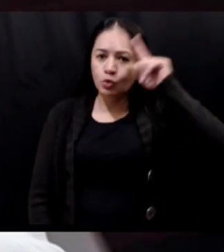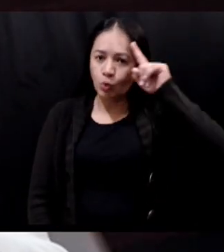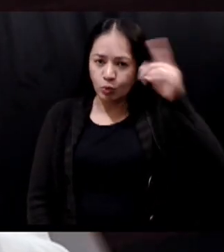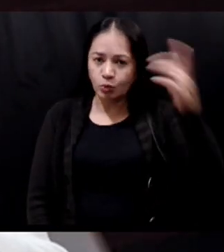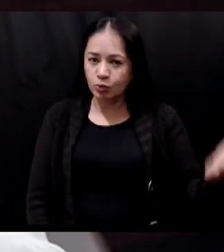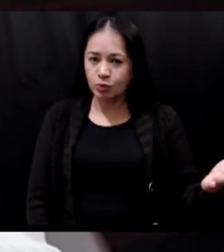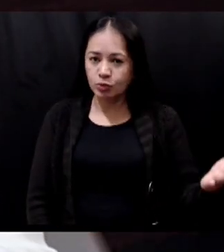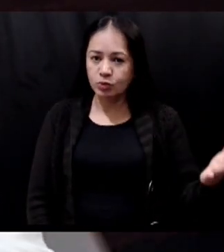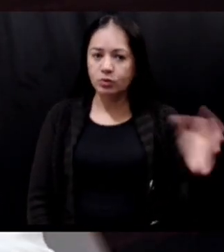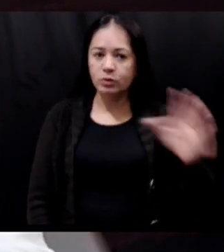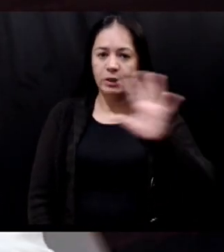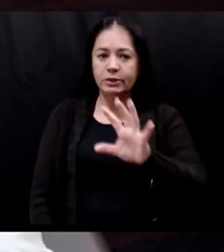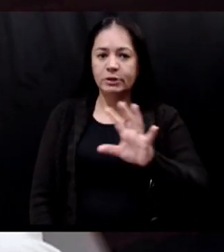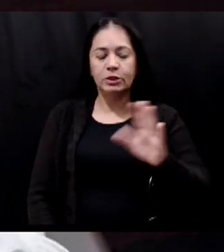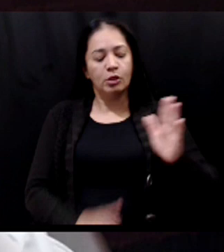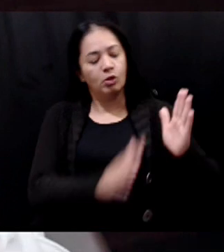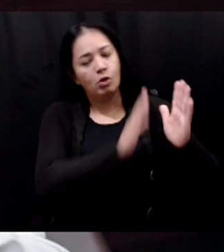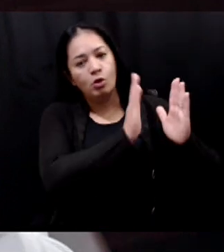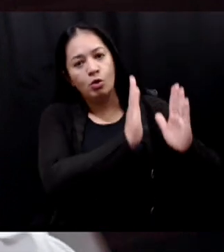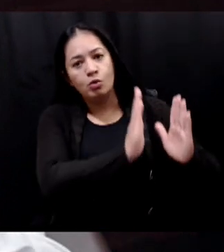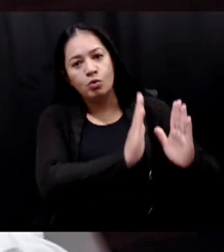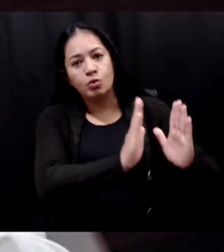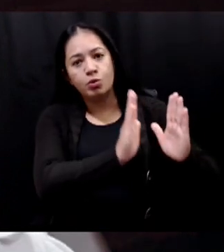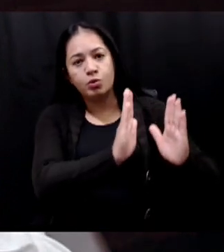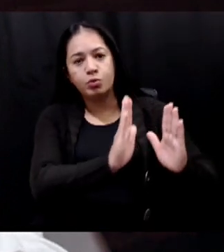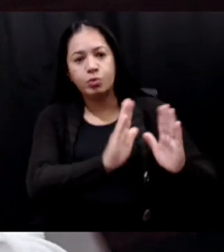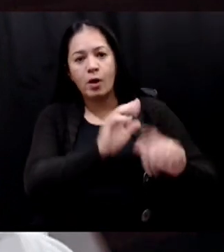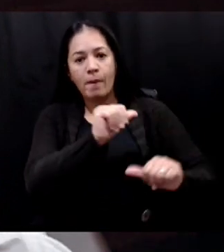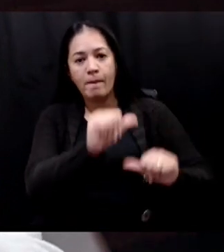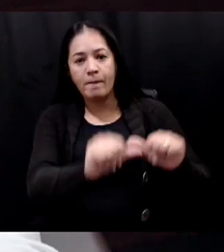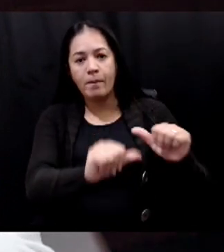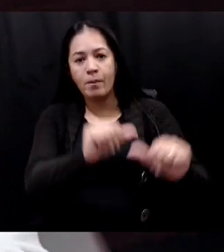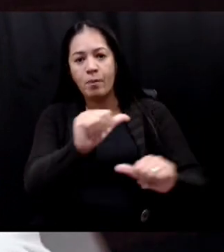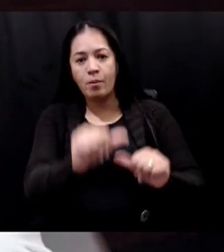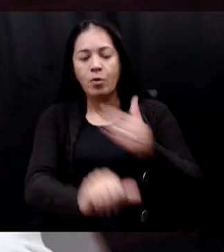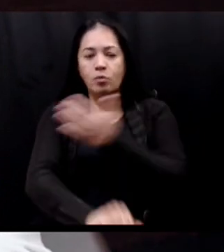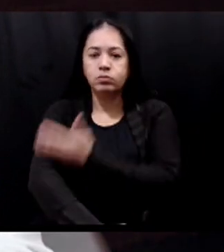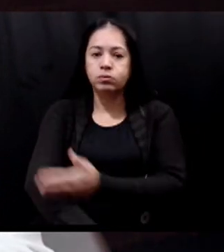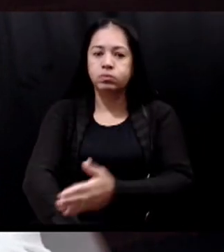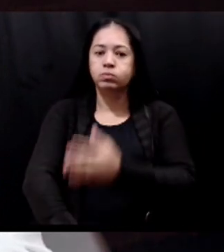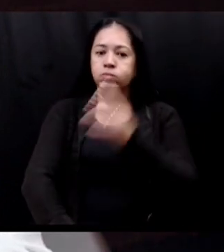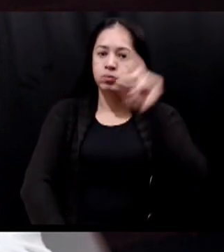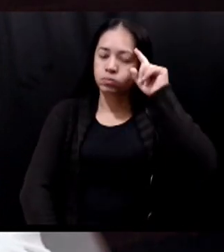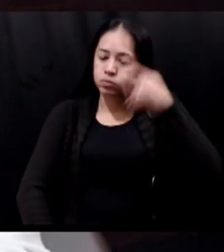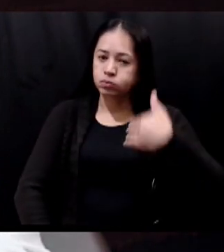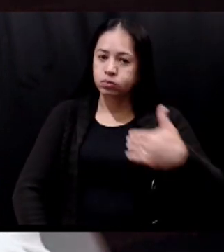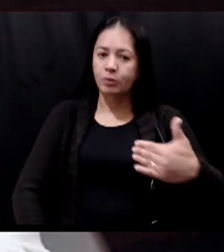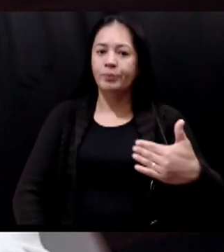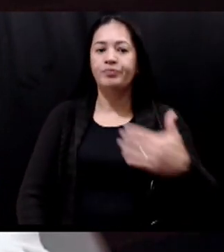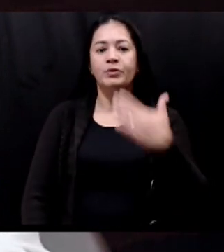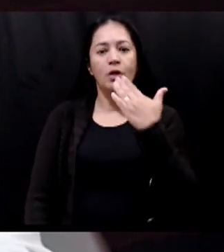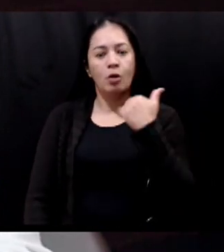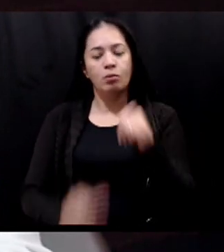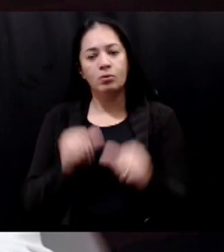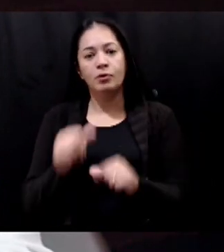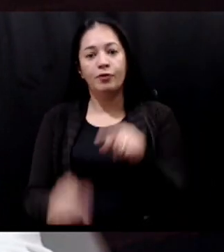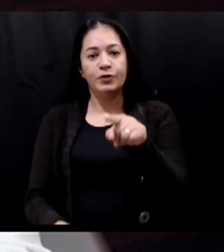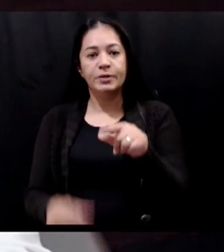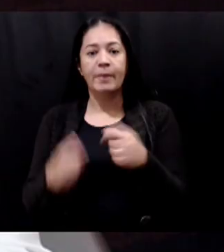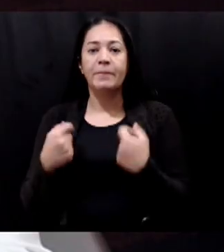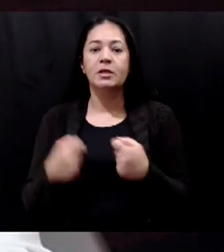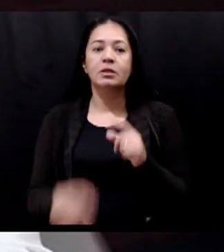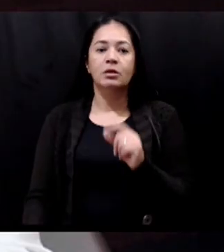no processo de mudança, né, de rotina, de hábito alimentar, né, você vai precisar de